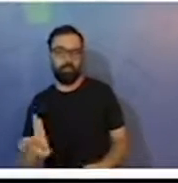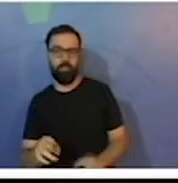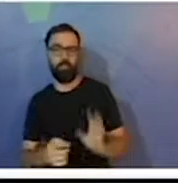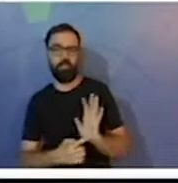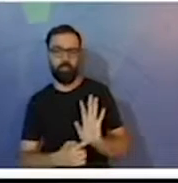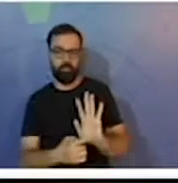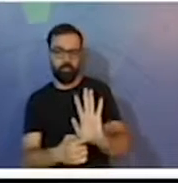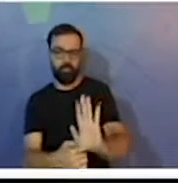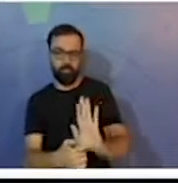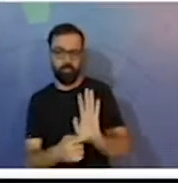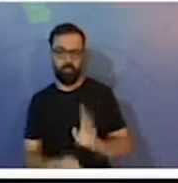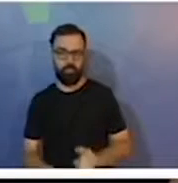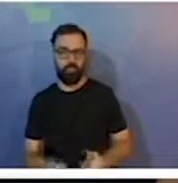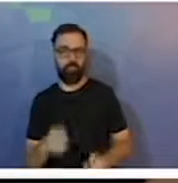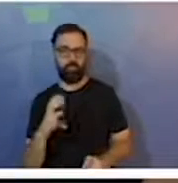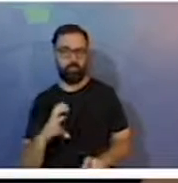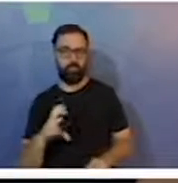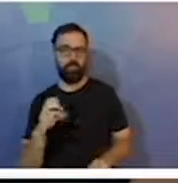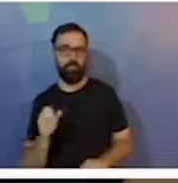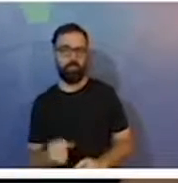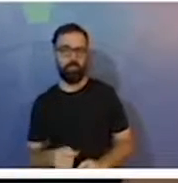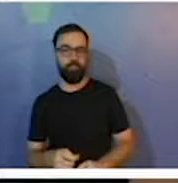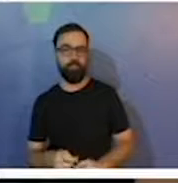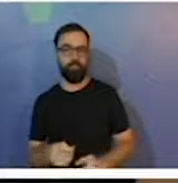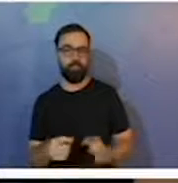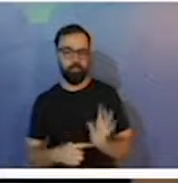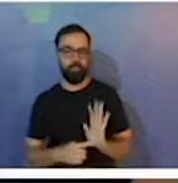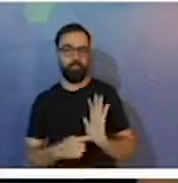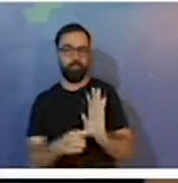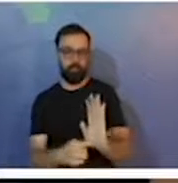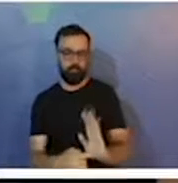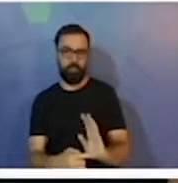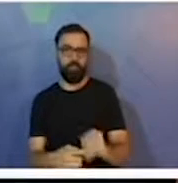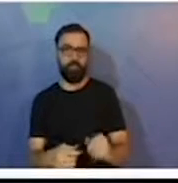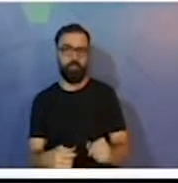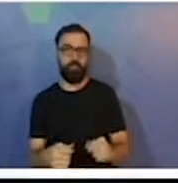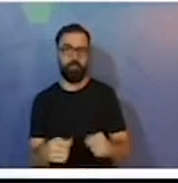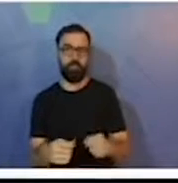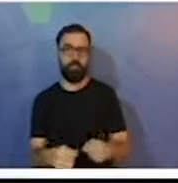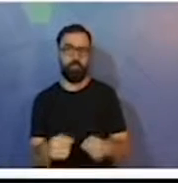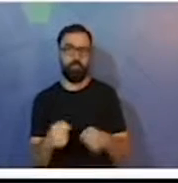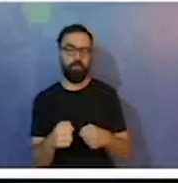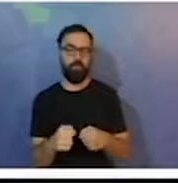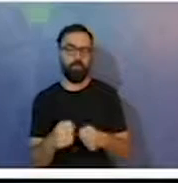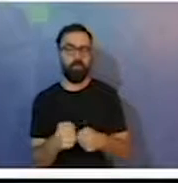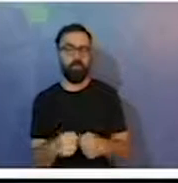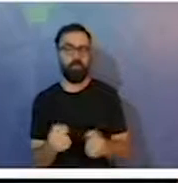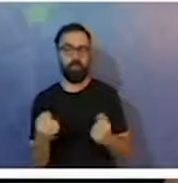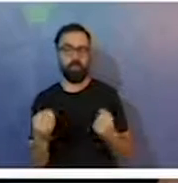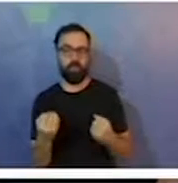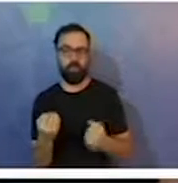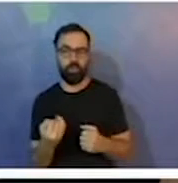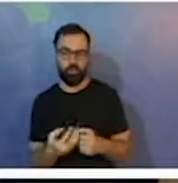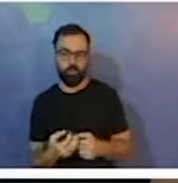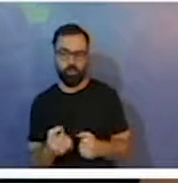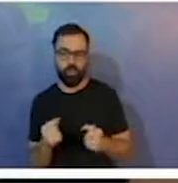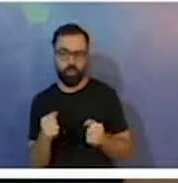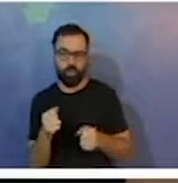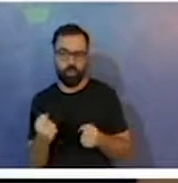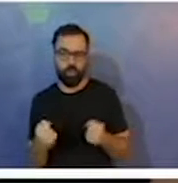usados na produção do colar se você indicam as ações necessárias a confecção do colar de